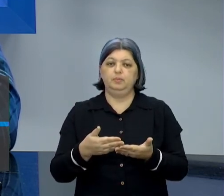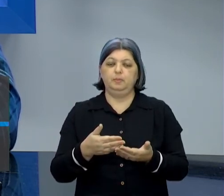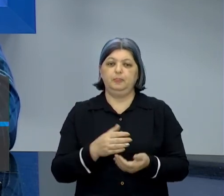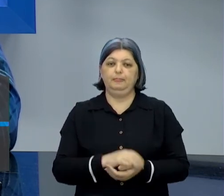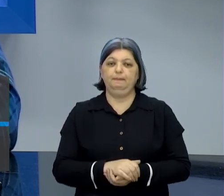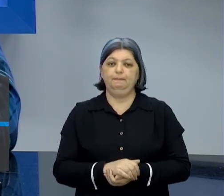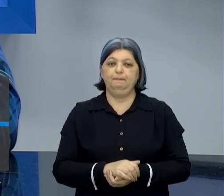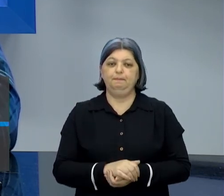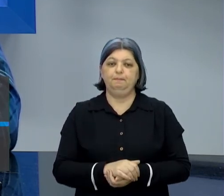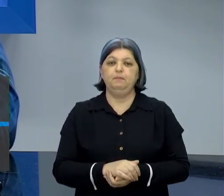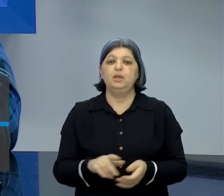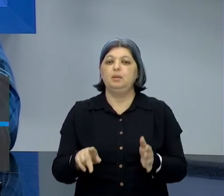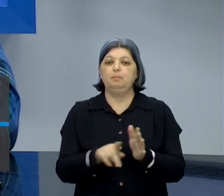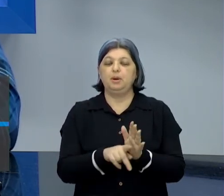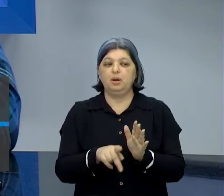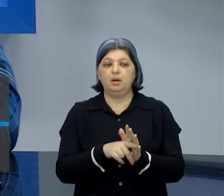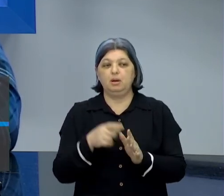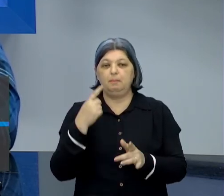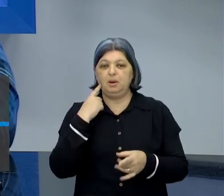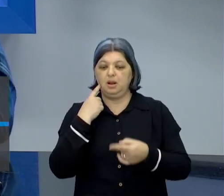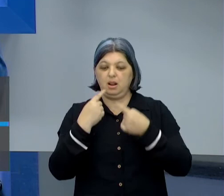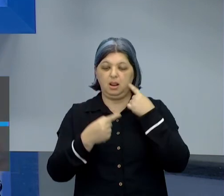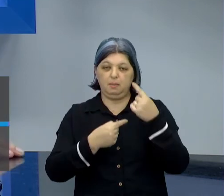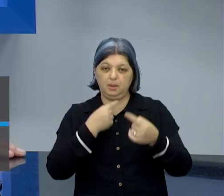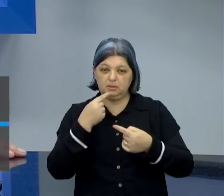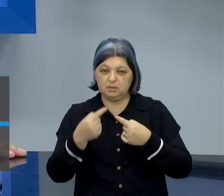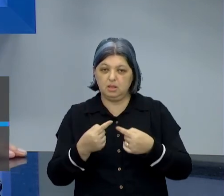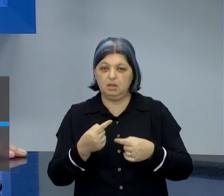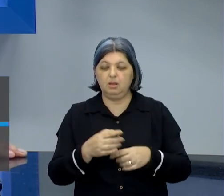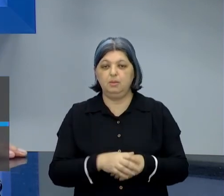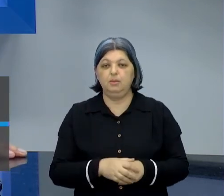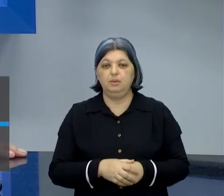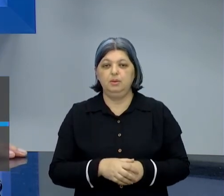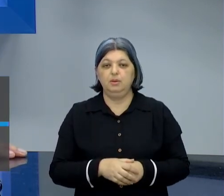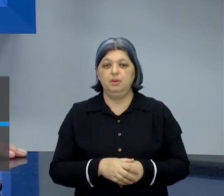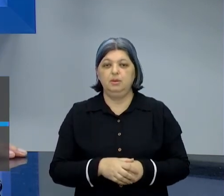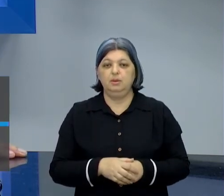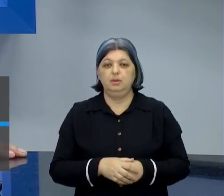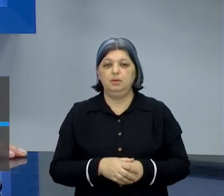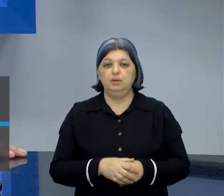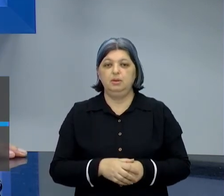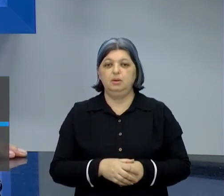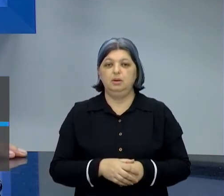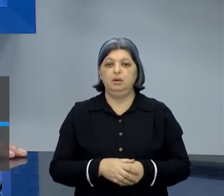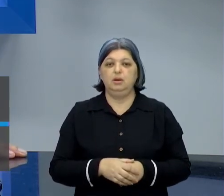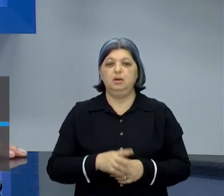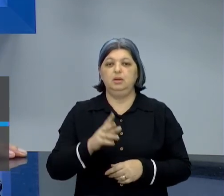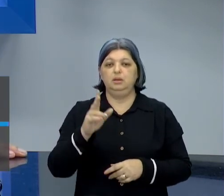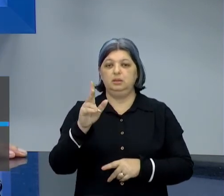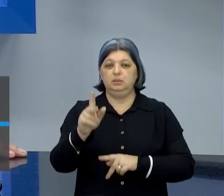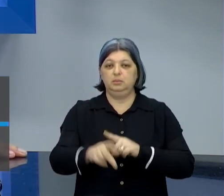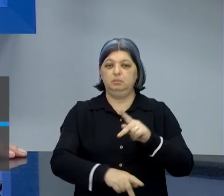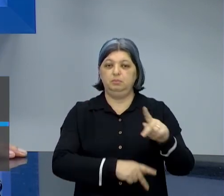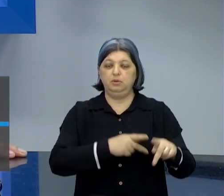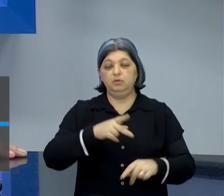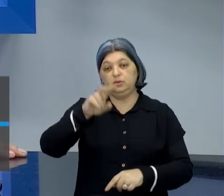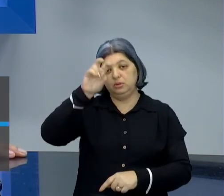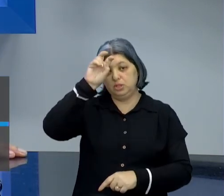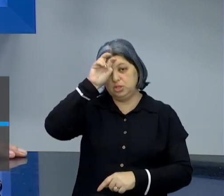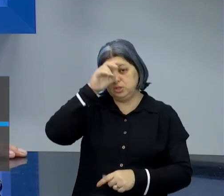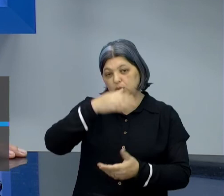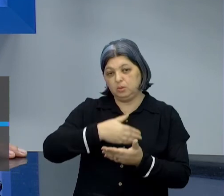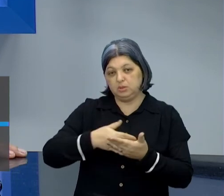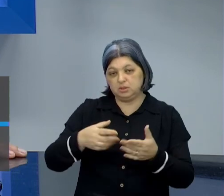a fazer críticas, né? E eu lembro que numa reportagem, pessoas do Egito começaram a criticar o Brasil,